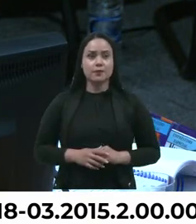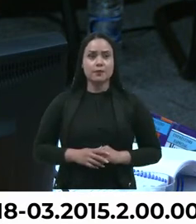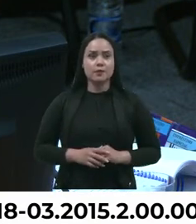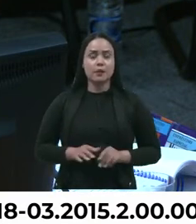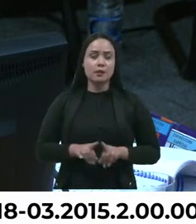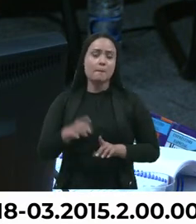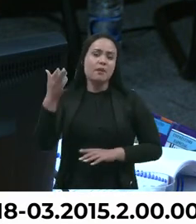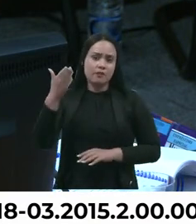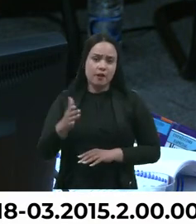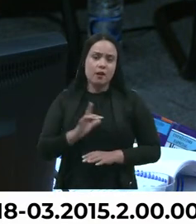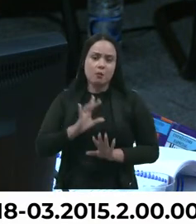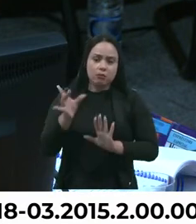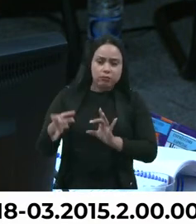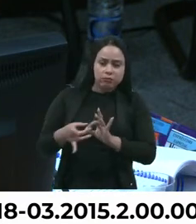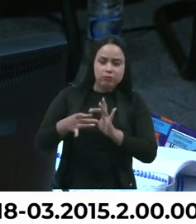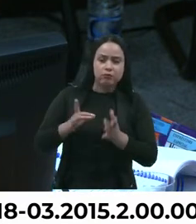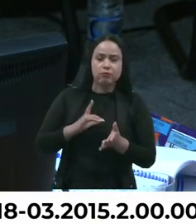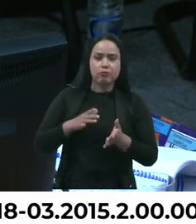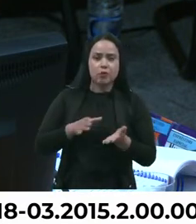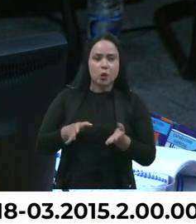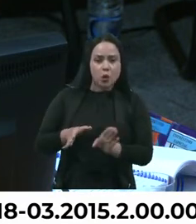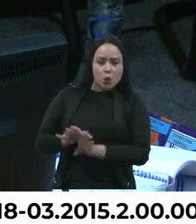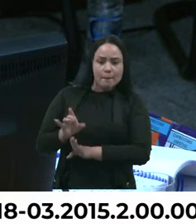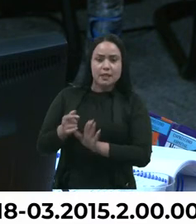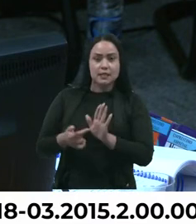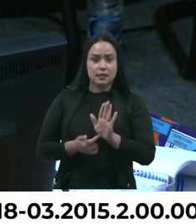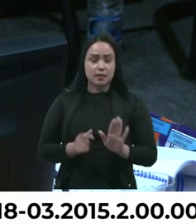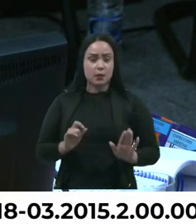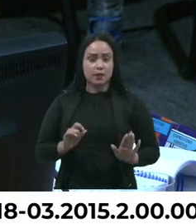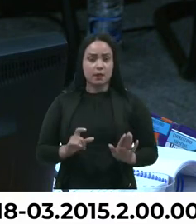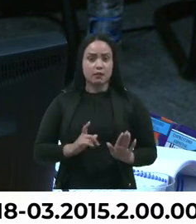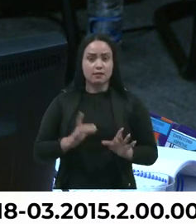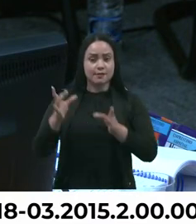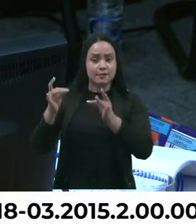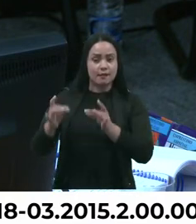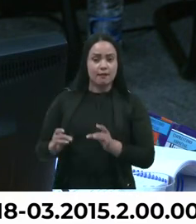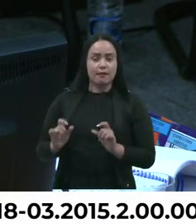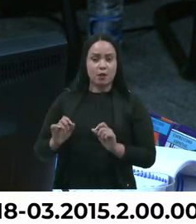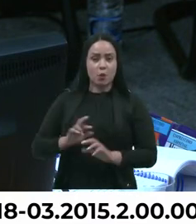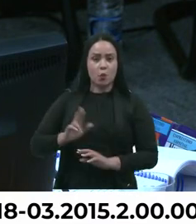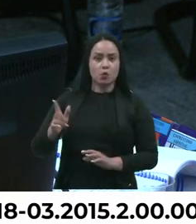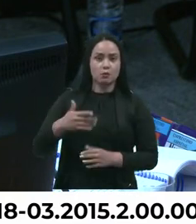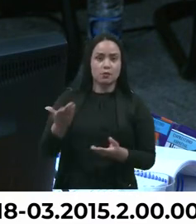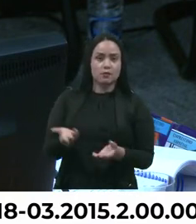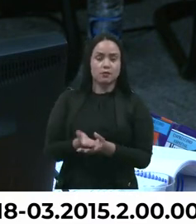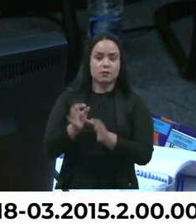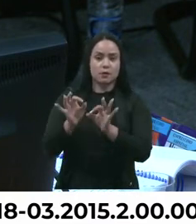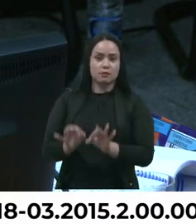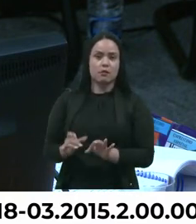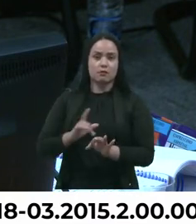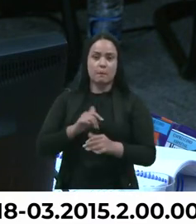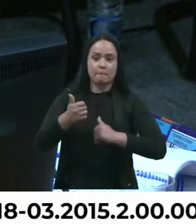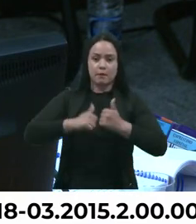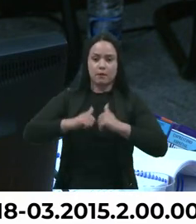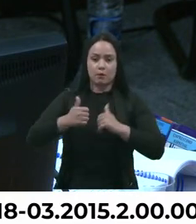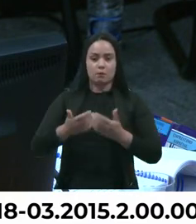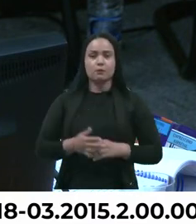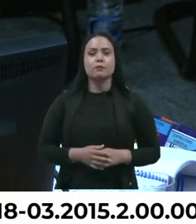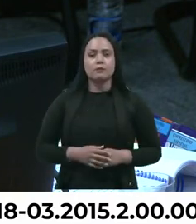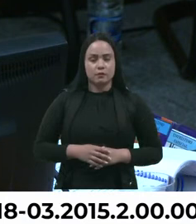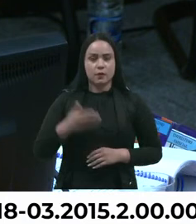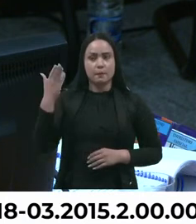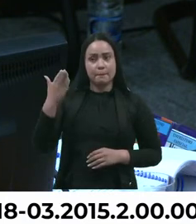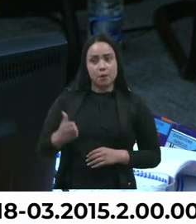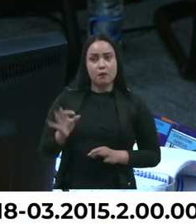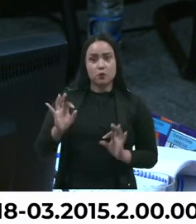que comprovaria o nexo entre as condutas apresentadas, é de se destacar que o outro processo disciplinar apurou, com